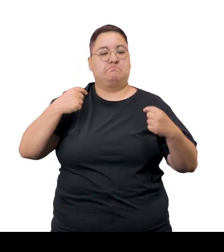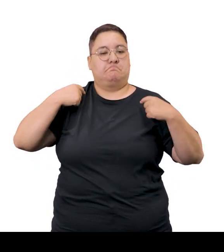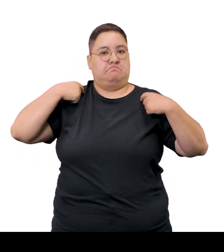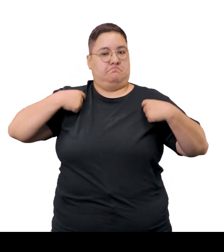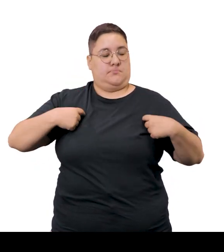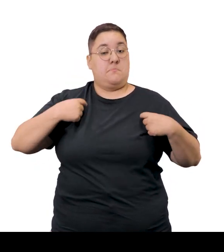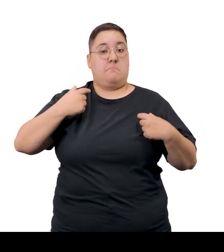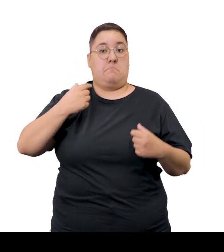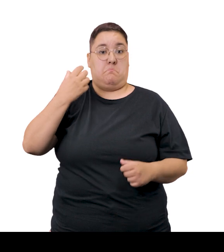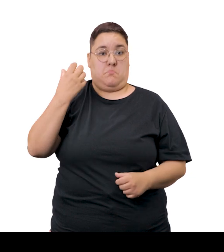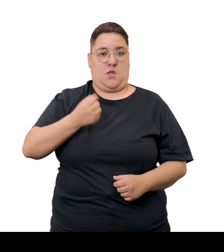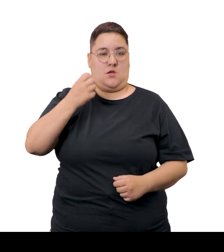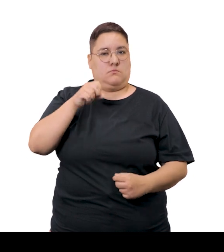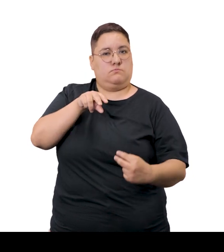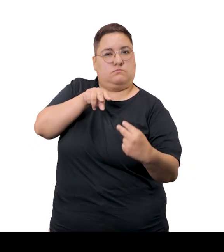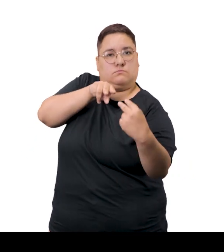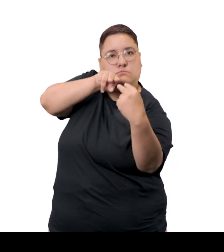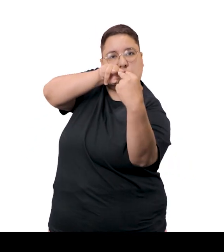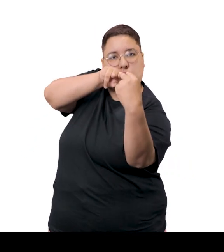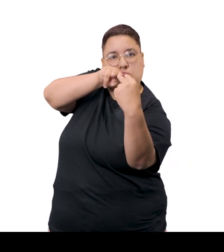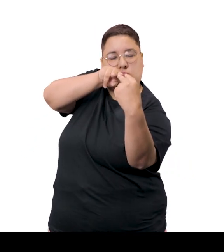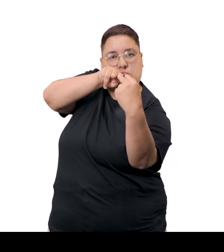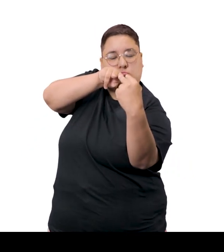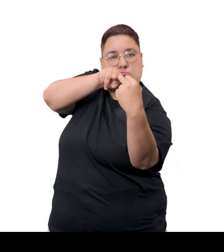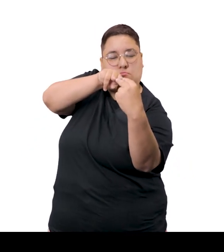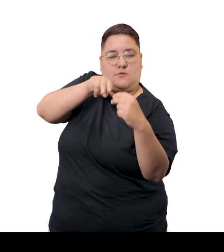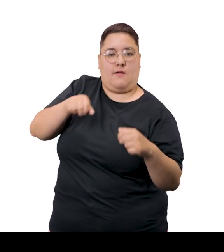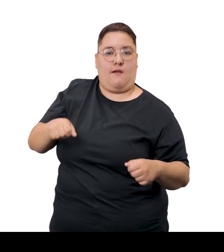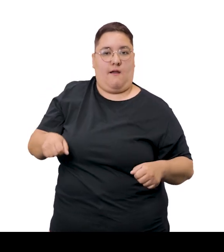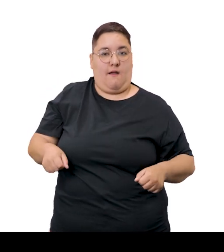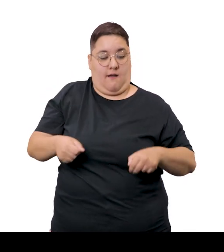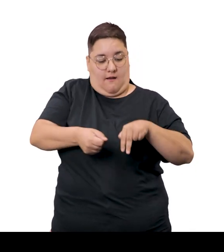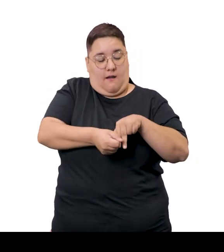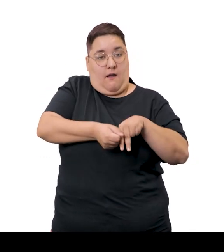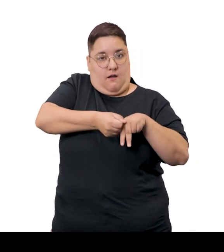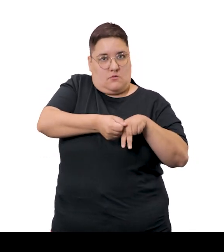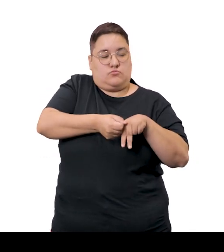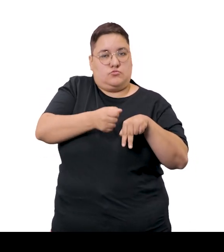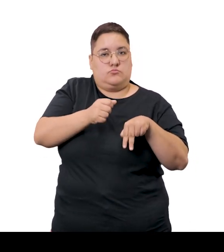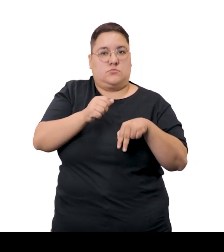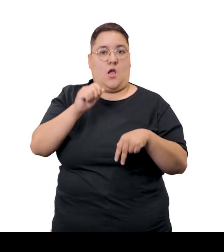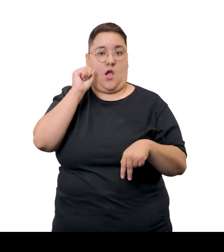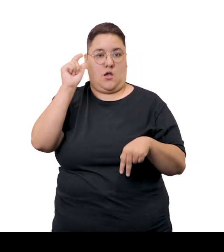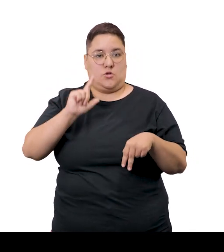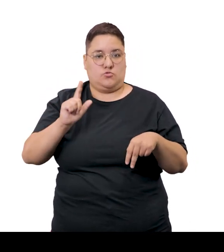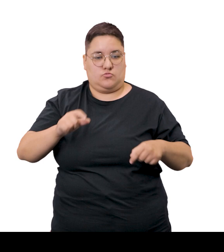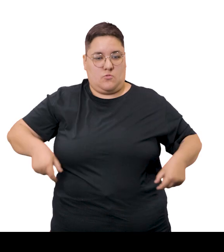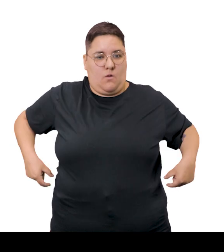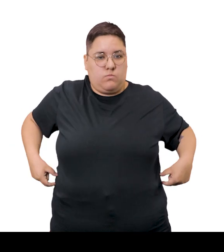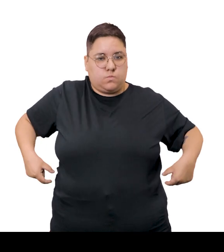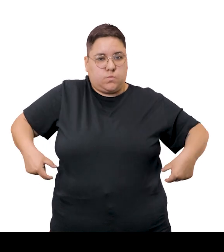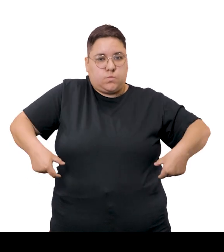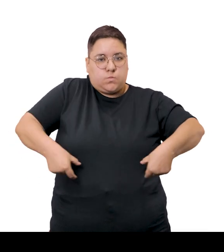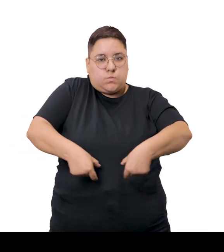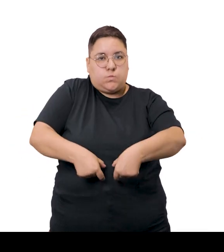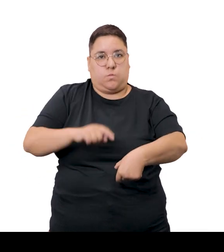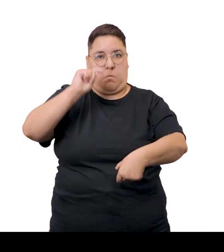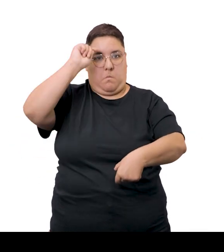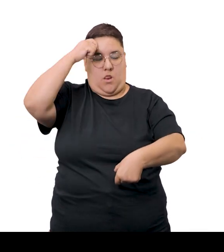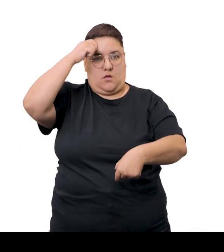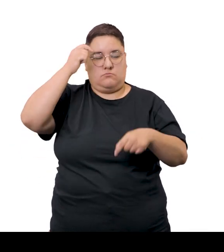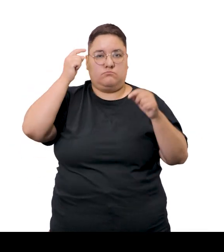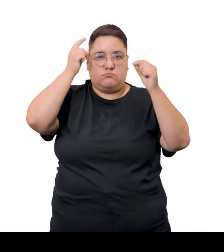a mesma regata branca e o olhar fixo em direção à câmera. A calça jeans arrematada pelo cinto preto e